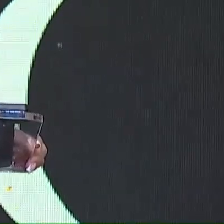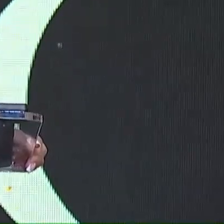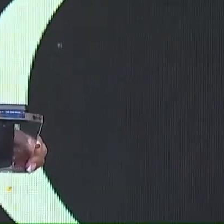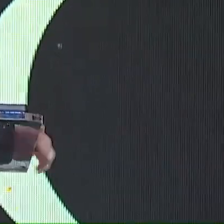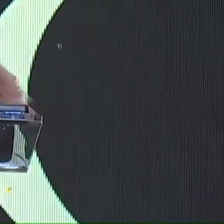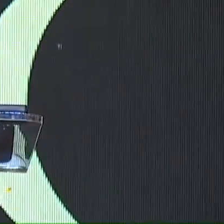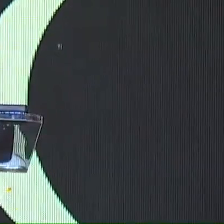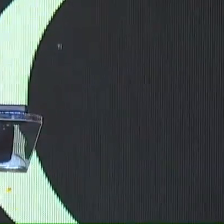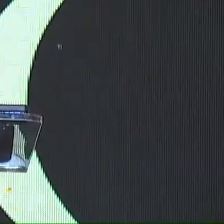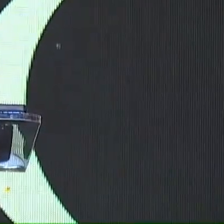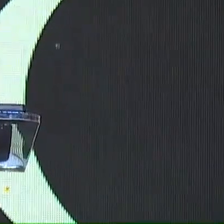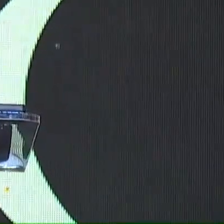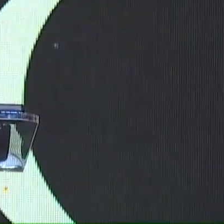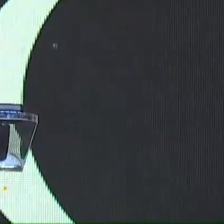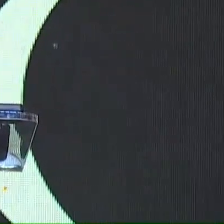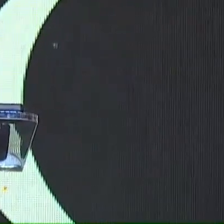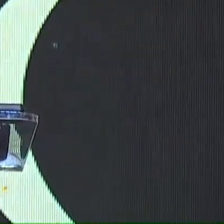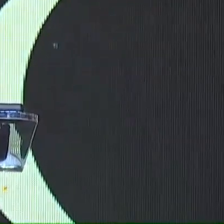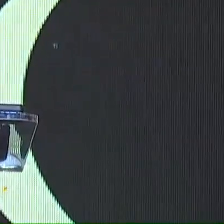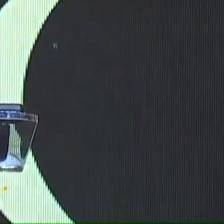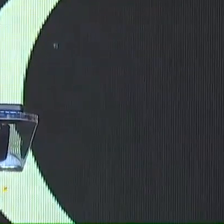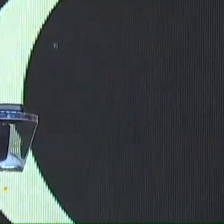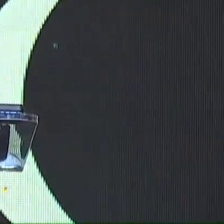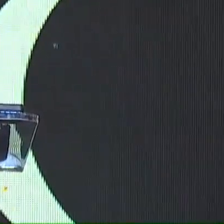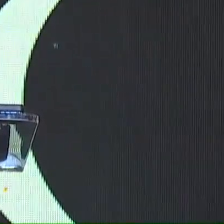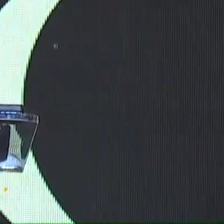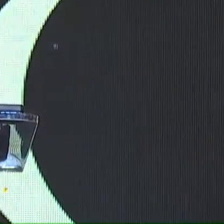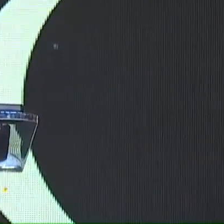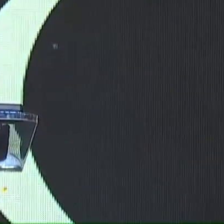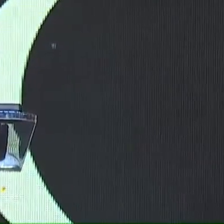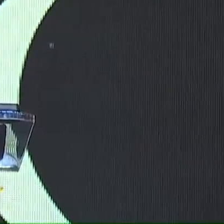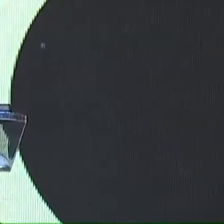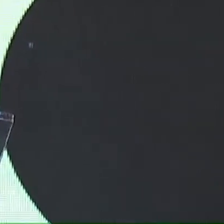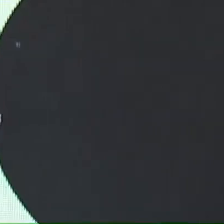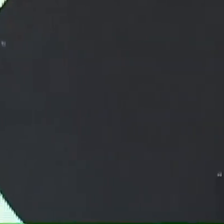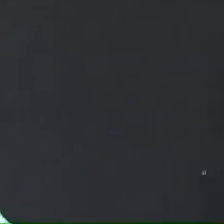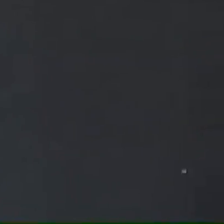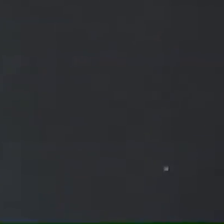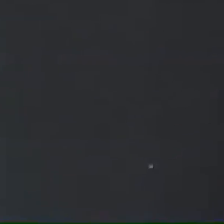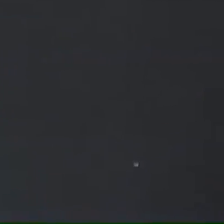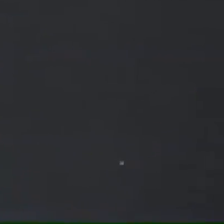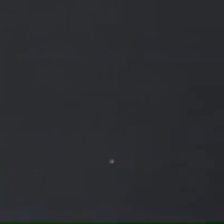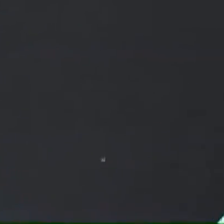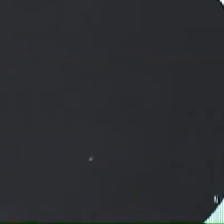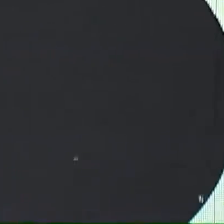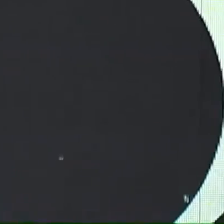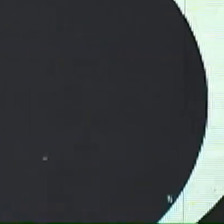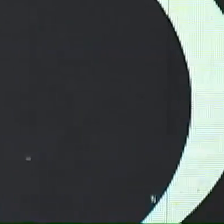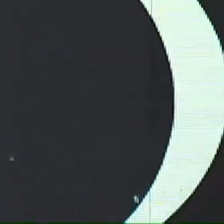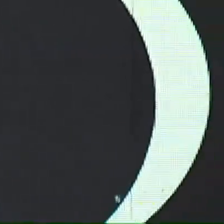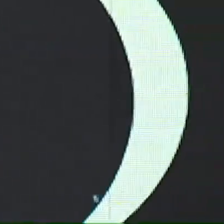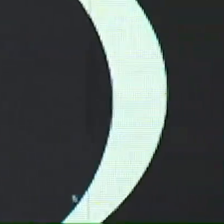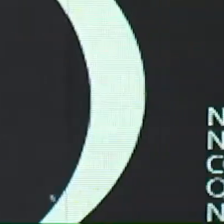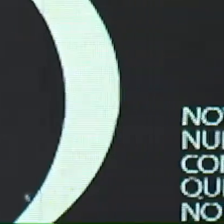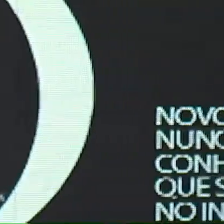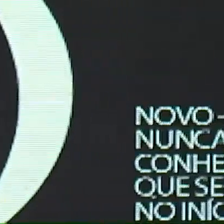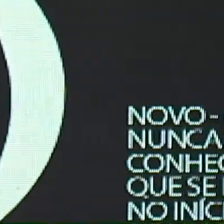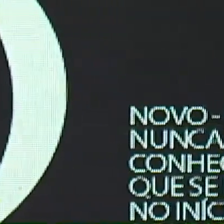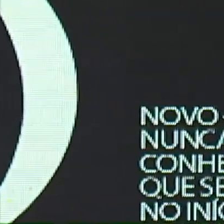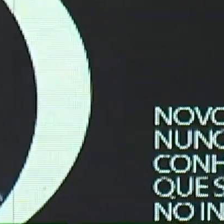nós estamos aqui com expectativa para aquilo que o Senhor irá fazer, em nome de